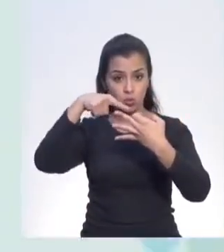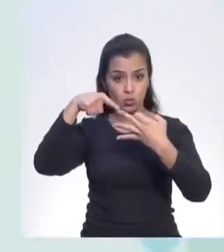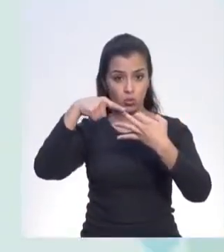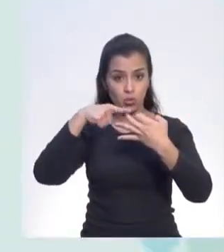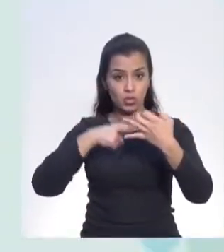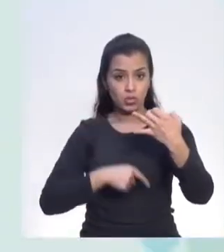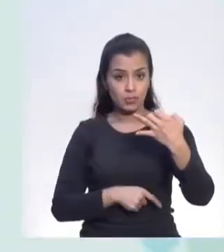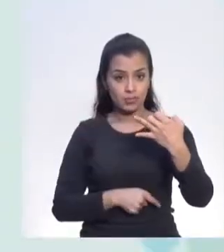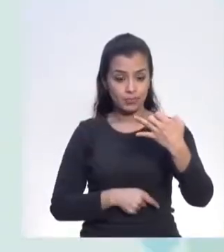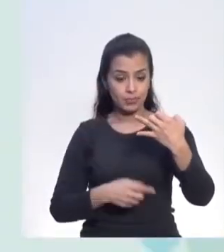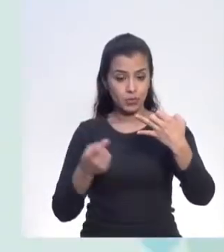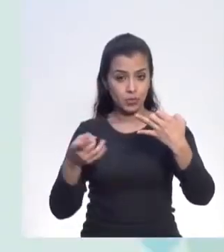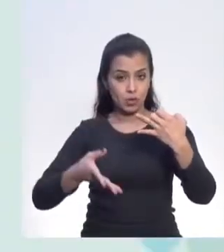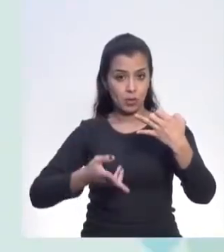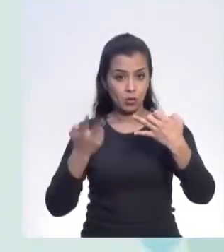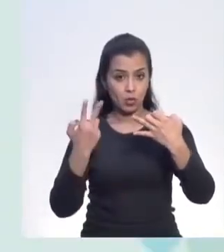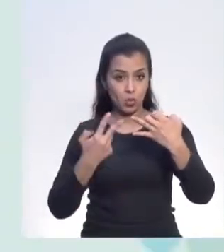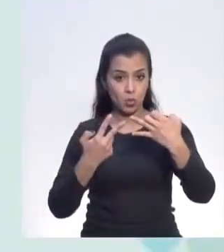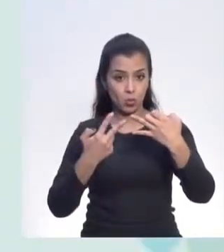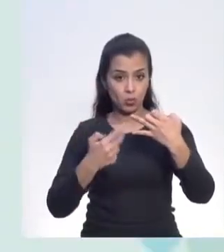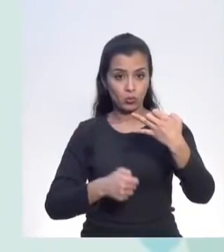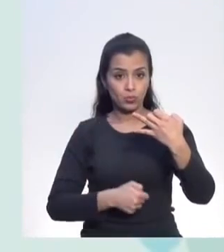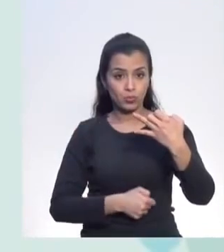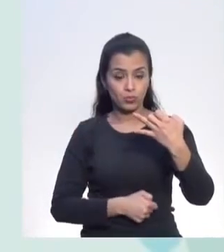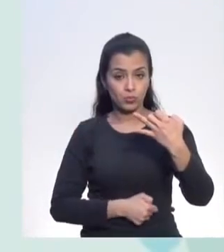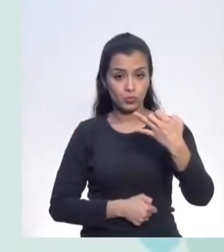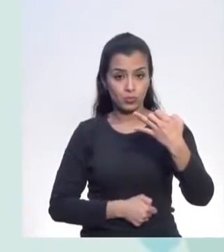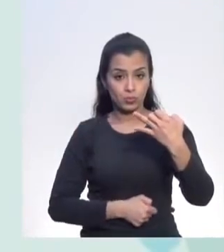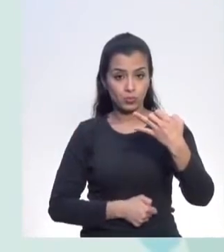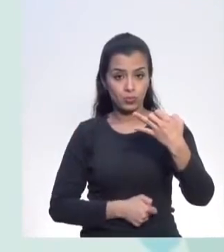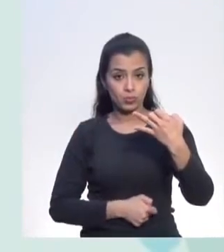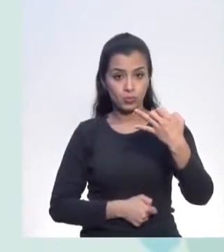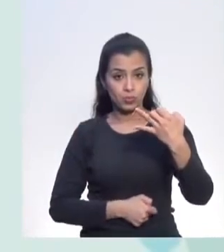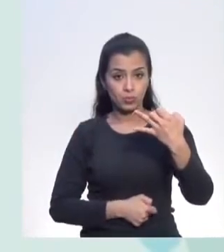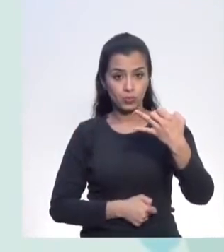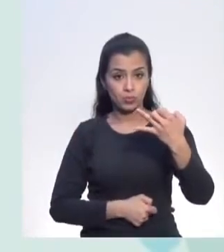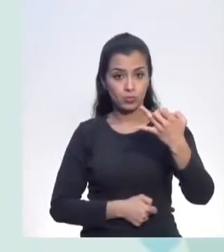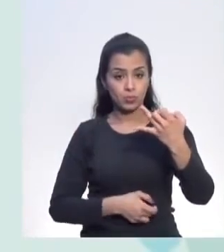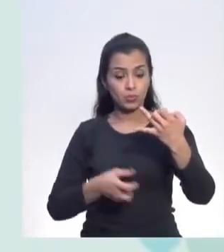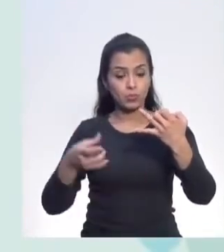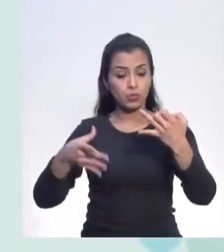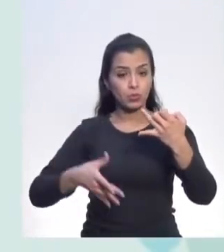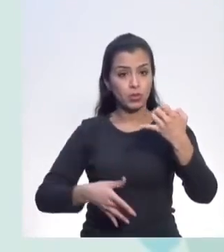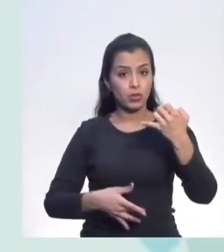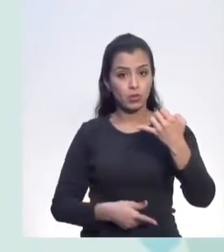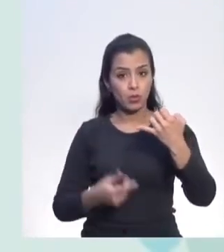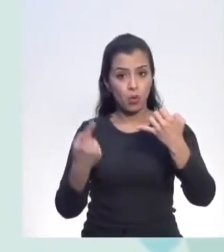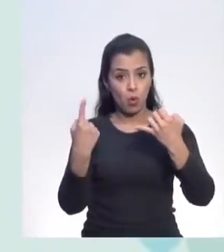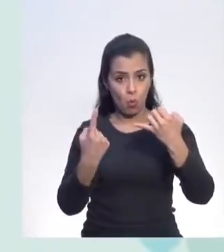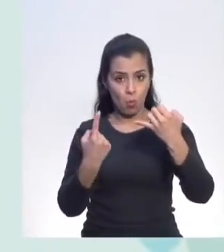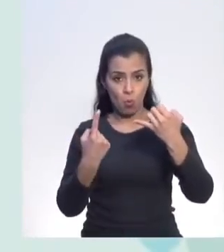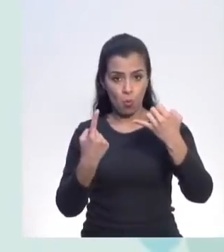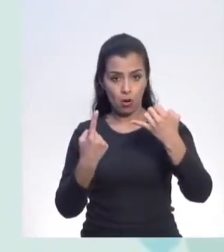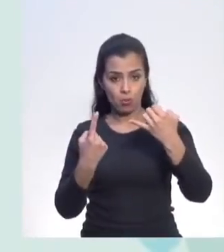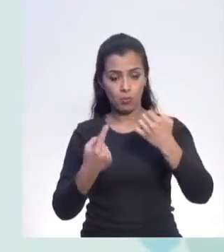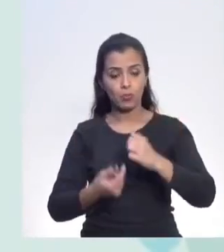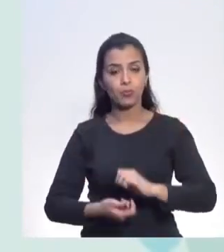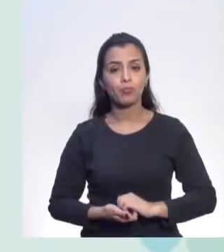repetir, sobram 2. Usei 3 delas, vai sobrar só uma.